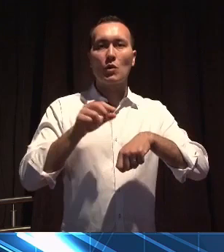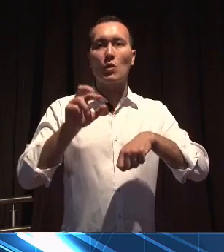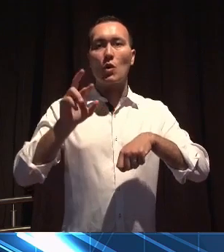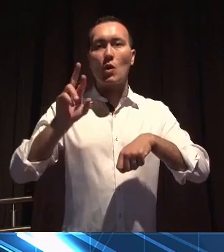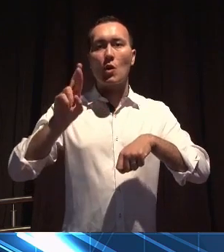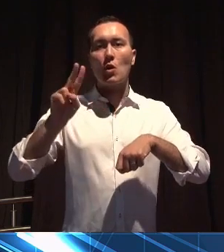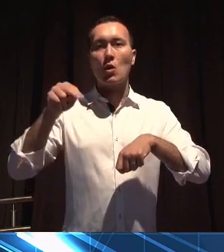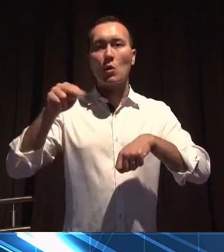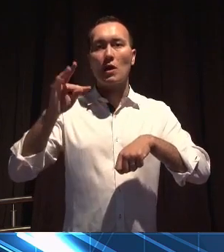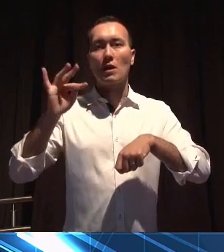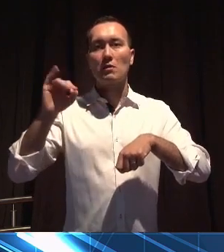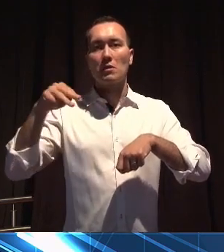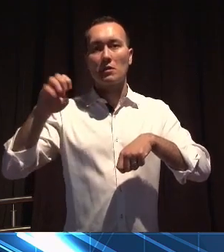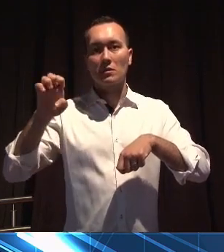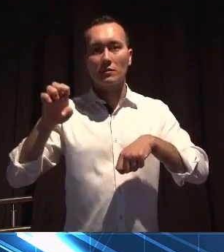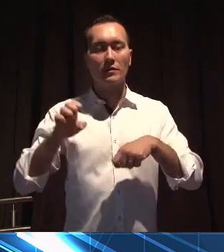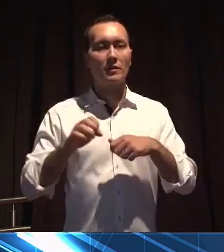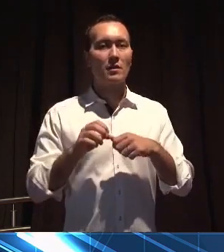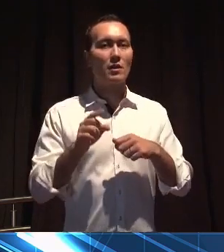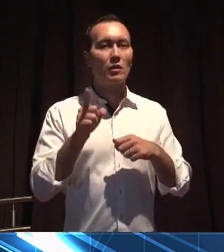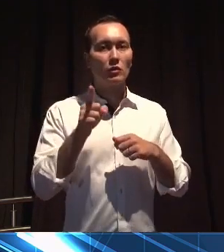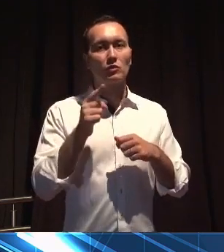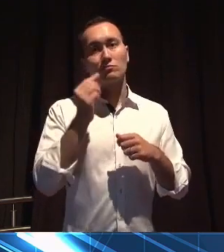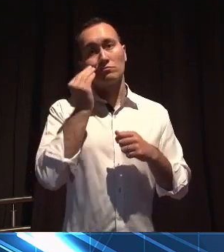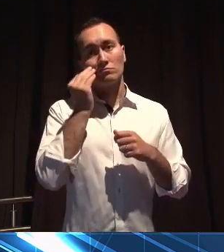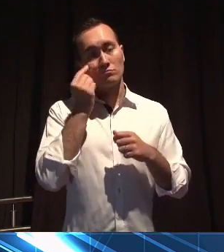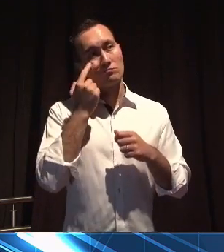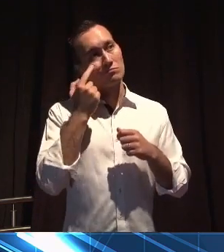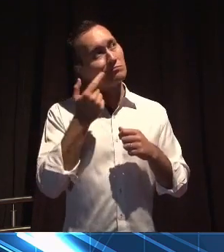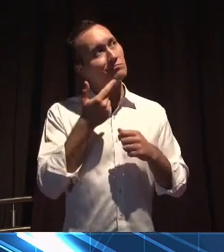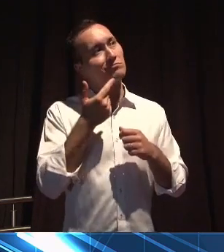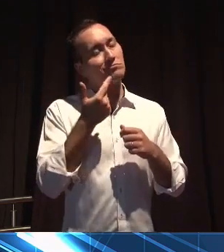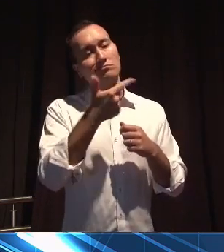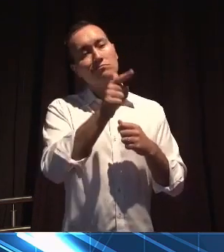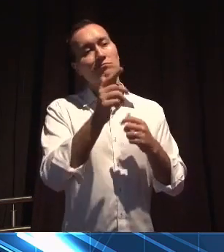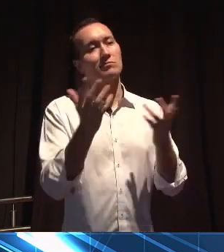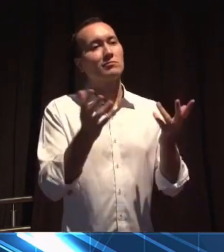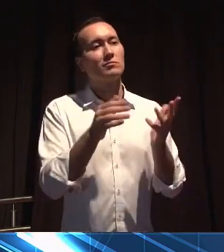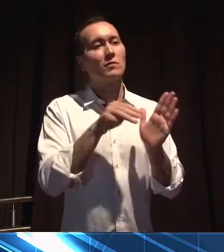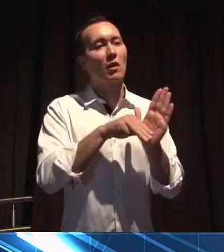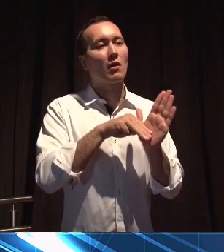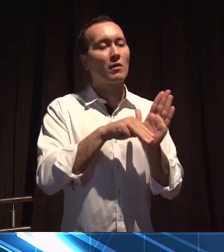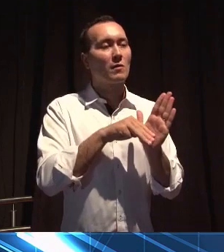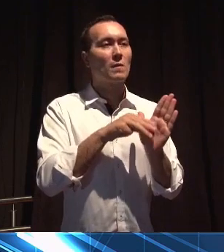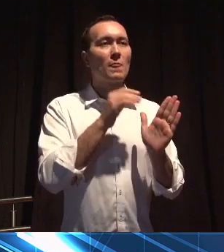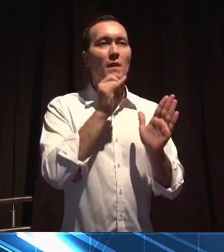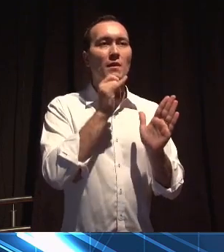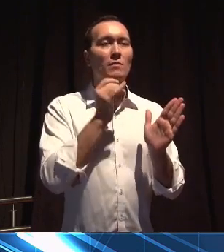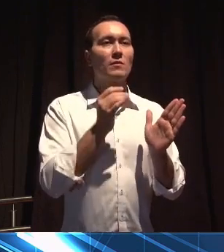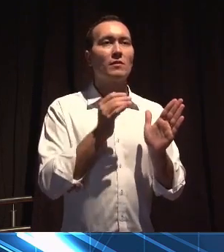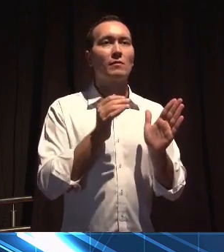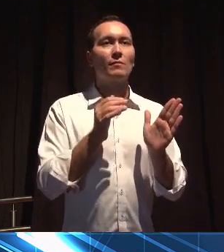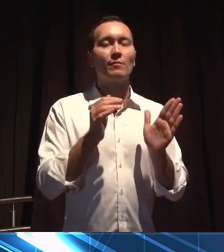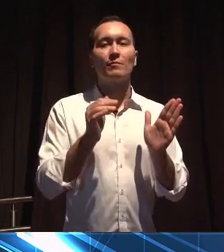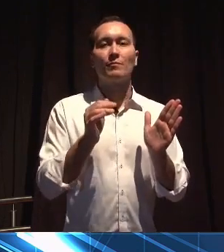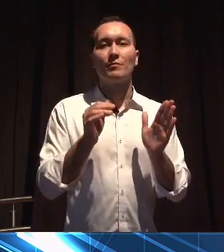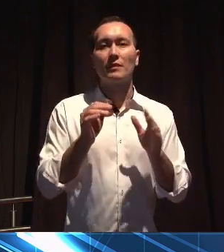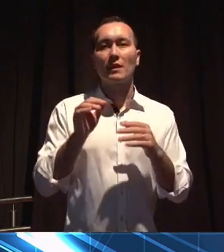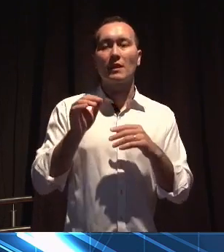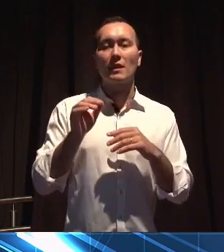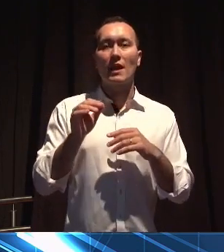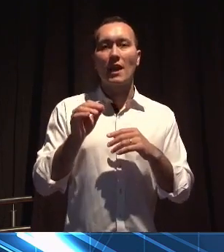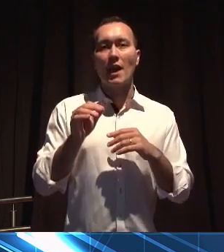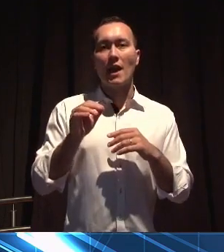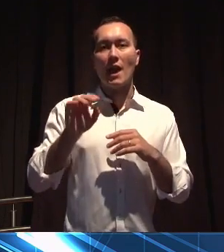arranjar um jeito de ligar abstração com a implementação E aí existem aqueles factores e Factor Factory ou até